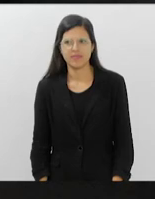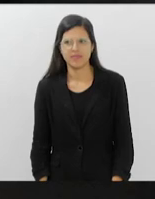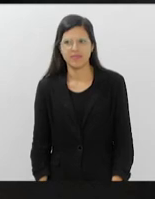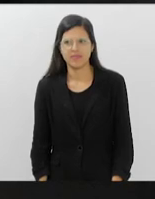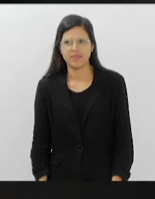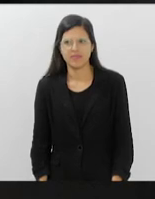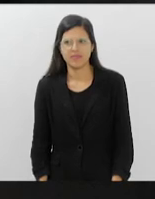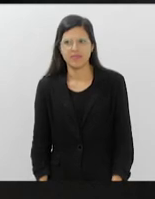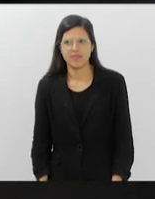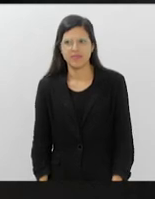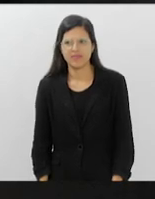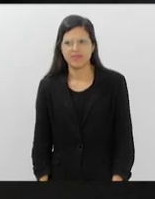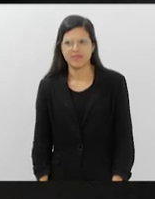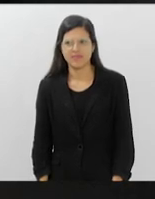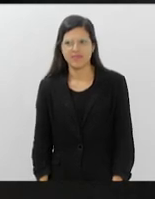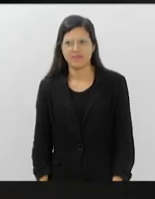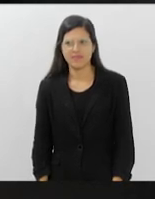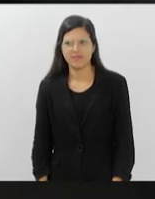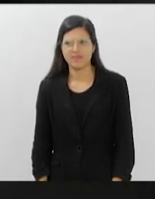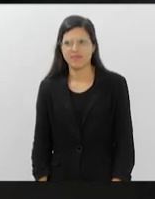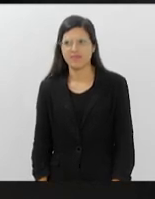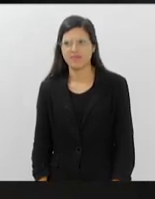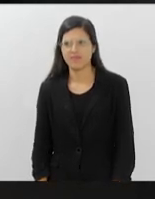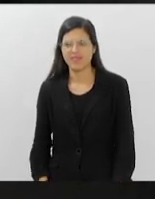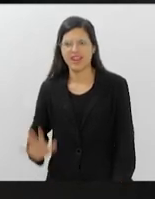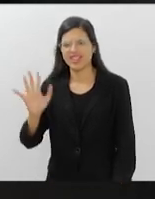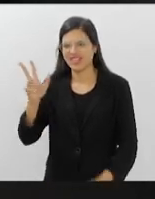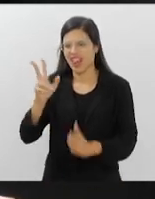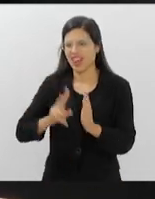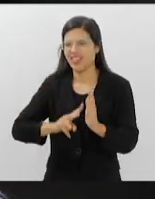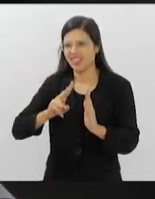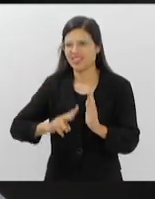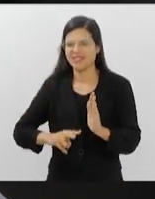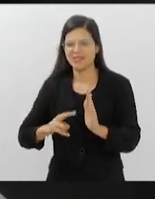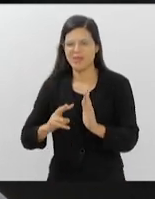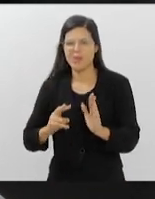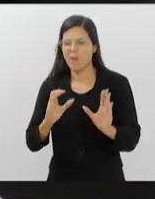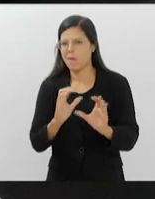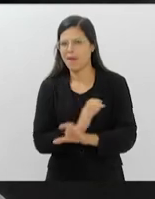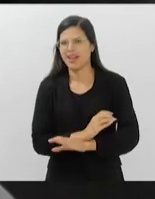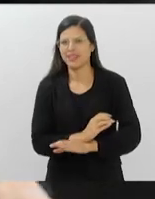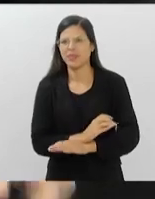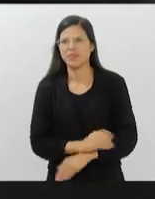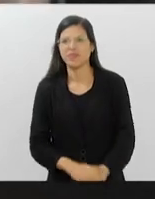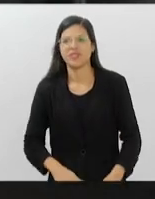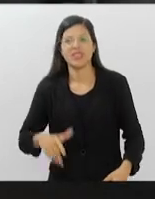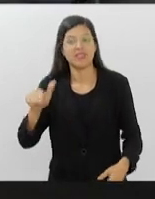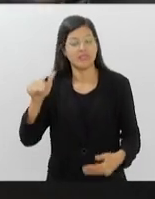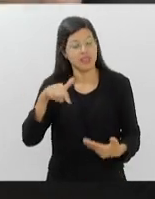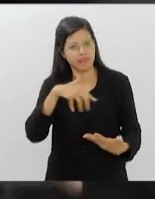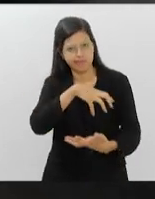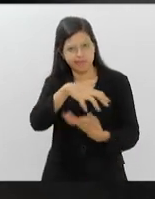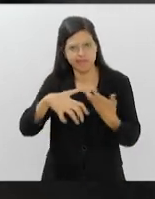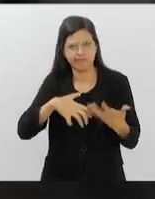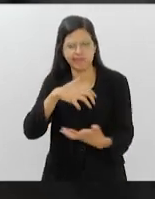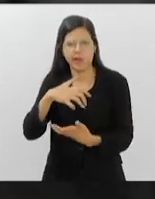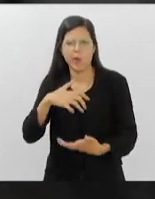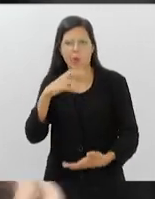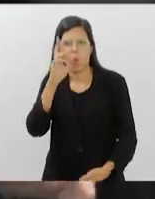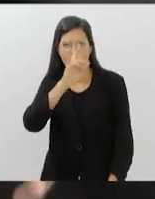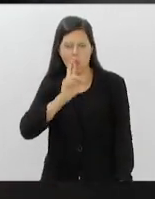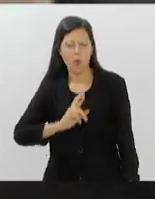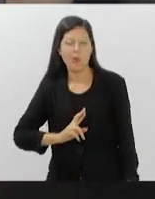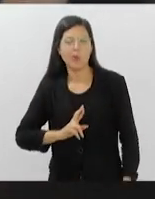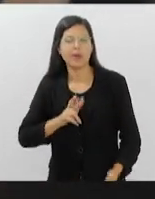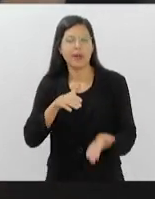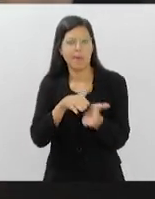Deputado Amorim deu a obra completa do Lênin, em vários idiomas. Na Revolução Russa, ele lançou esse